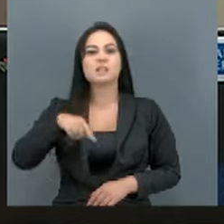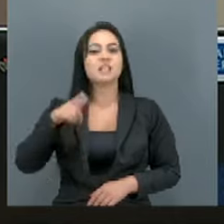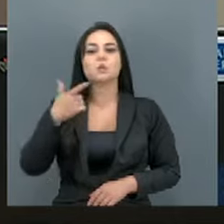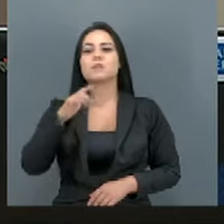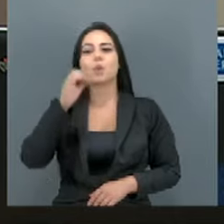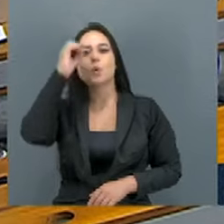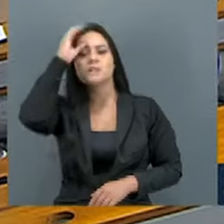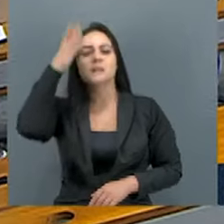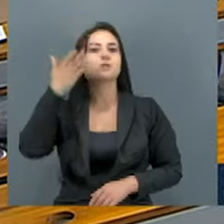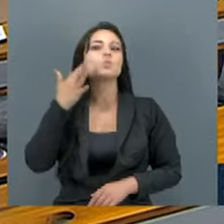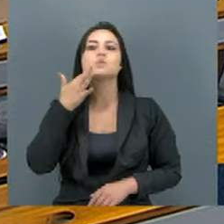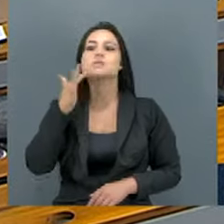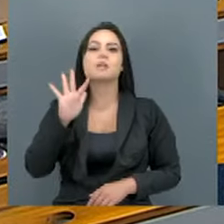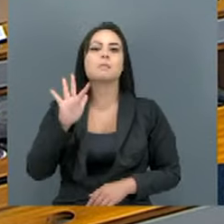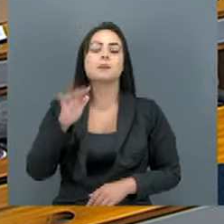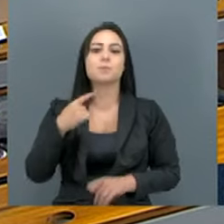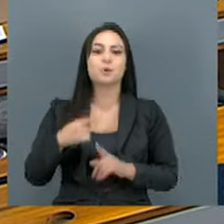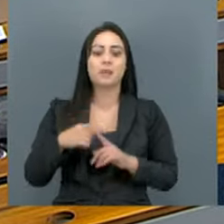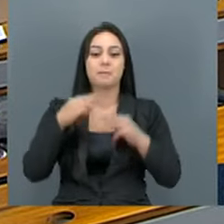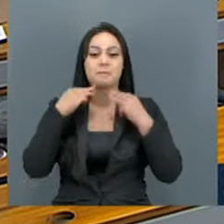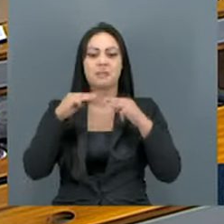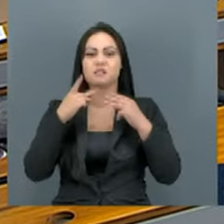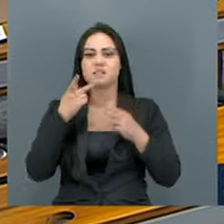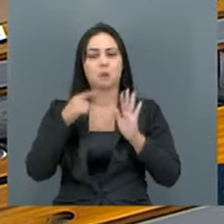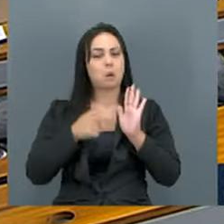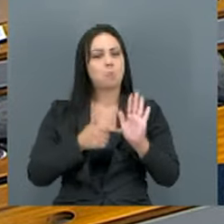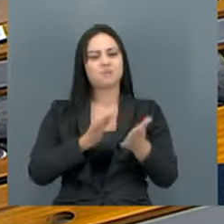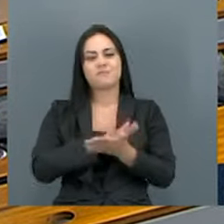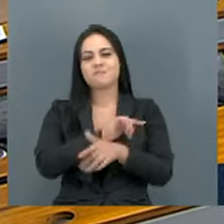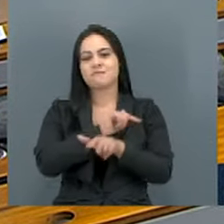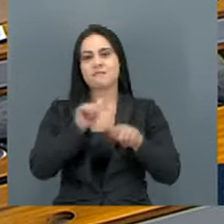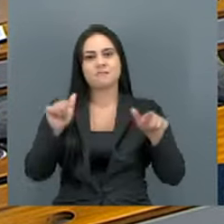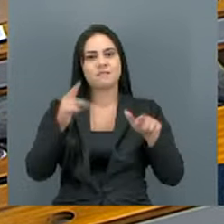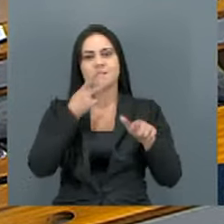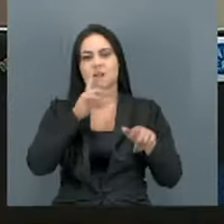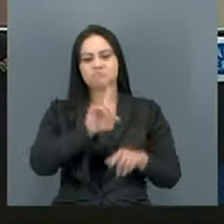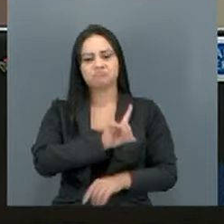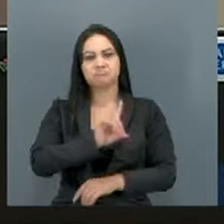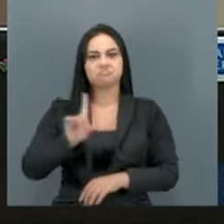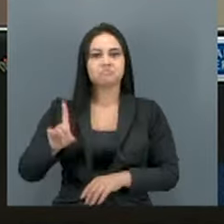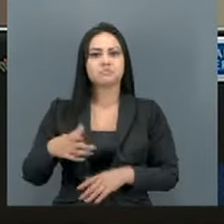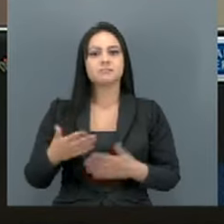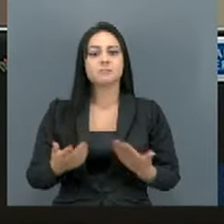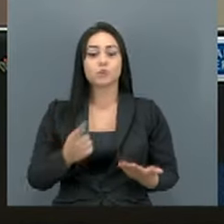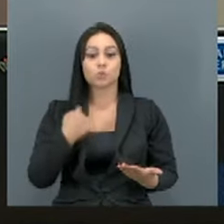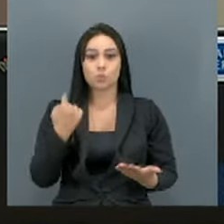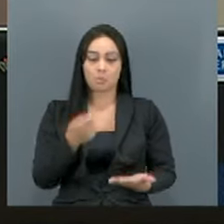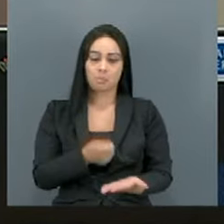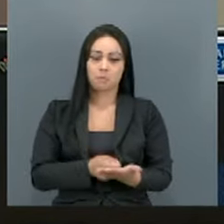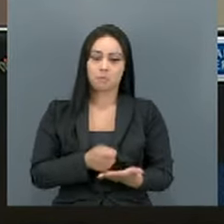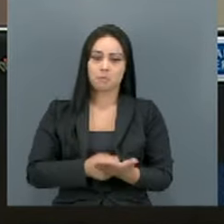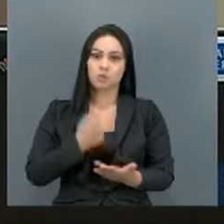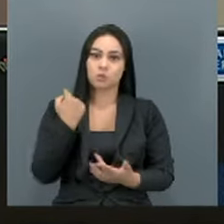disso, porque a grande imprensa não mostra, nega. Nós, todos nós, estamos cumprindo com a nossa